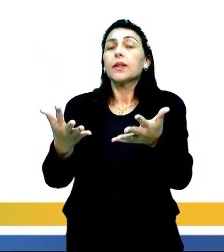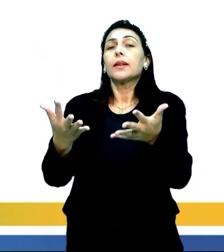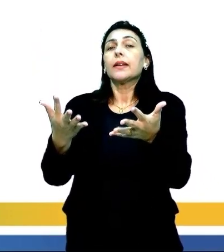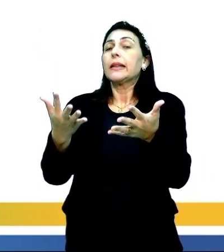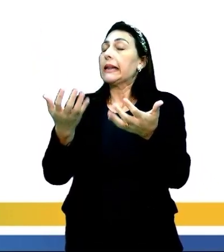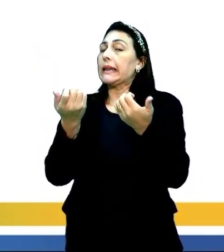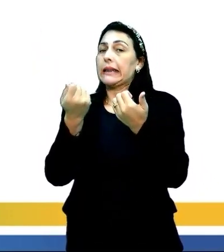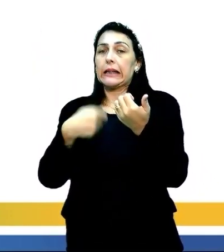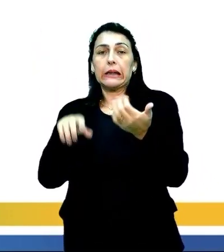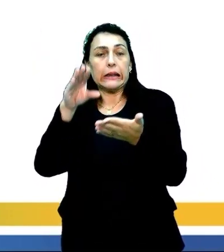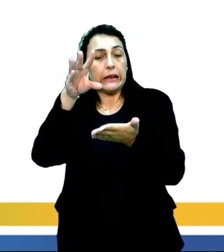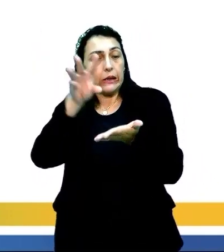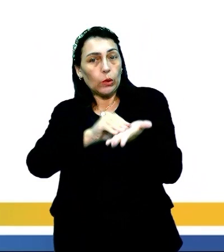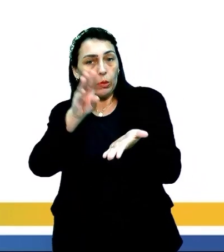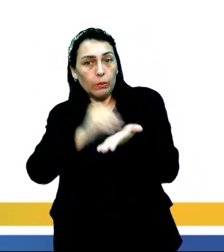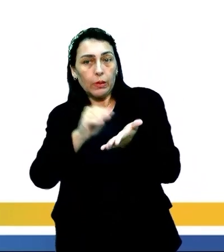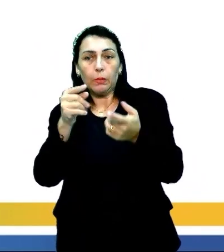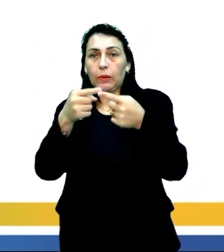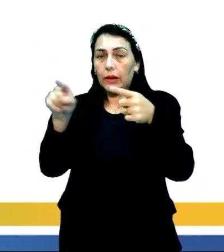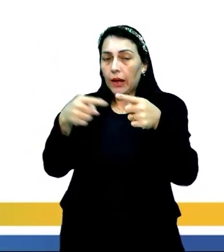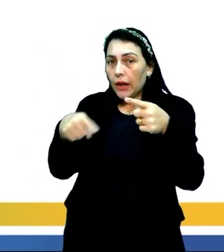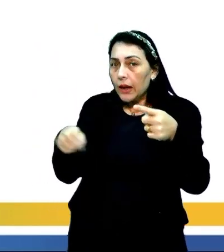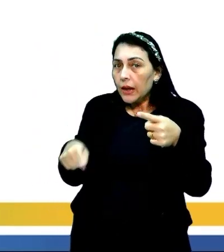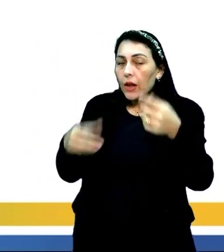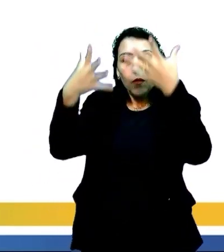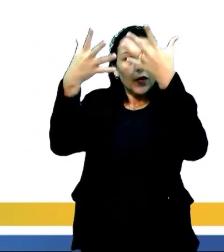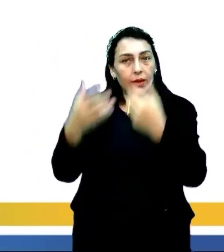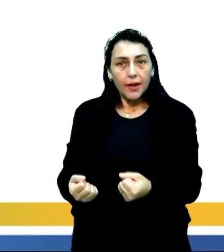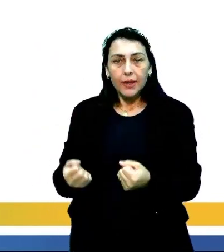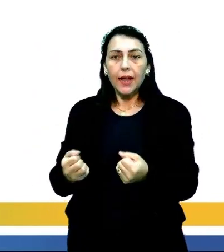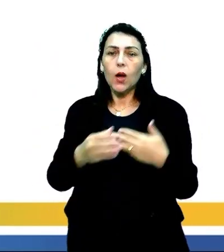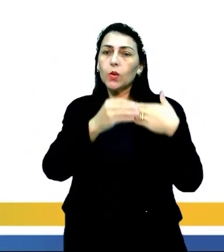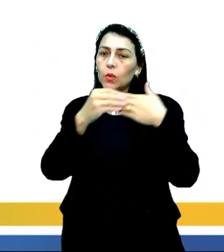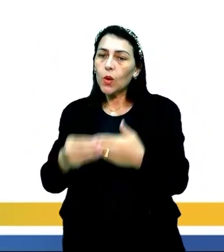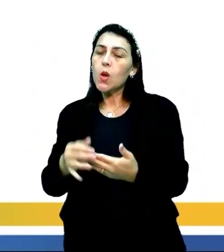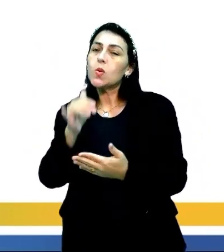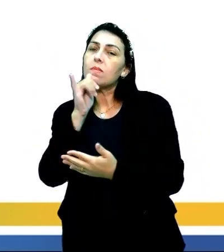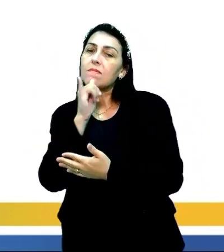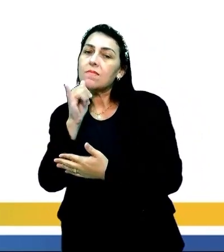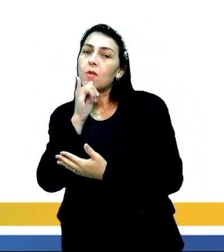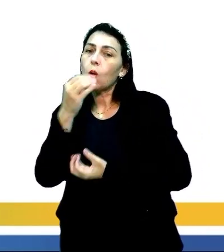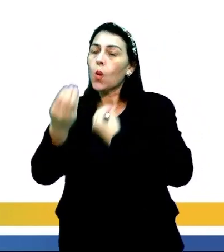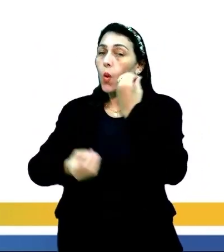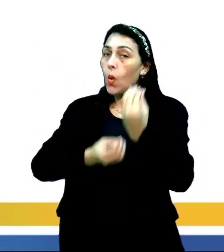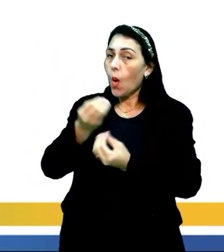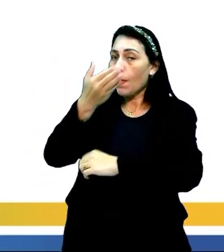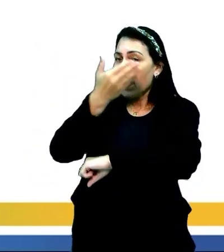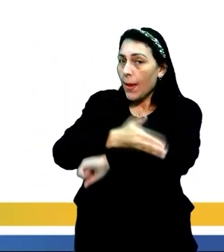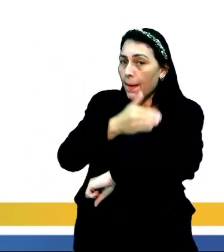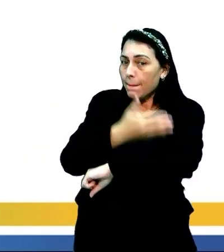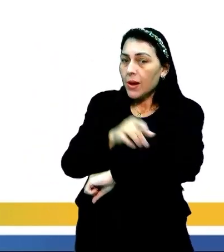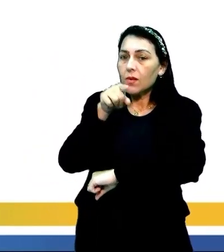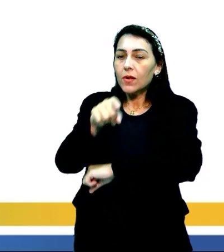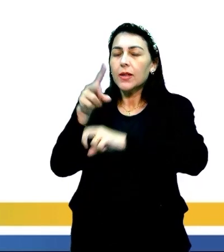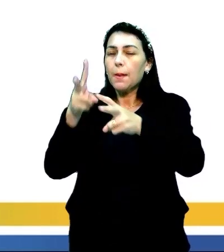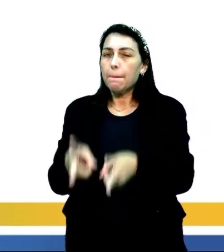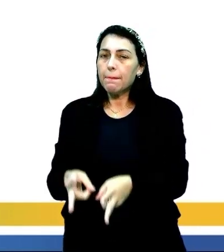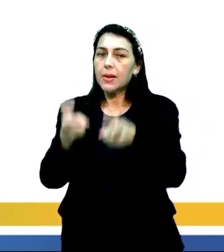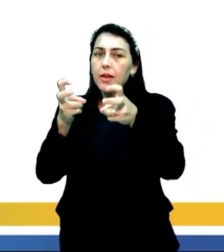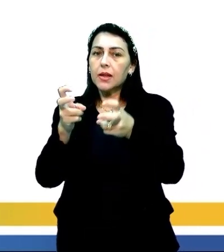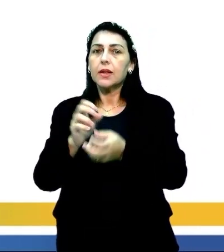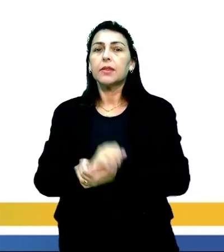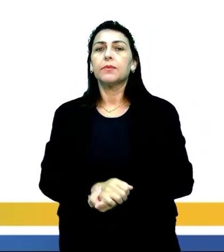ser copiados porque as linhas serão desconsideradas, né? E aí eu trouxe aí um exemplo de como fica na prática para vocês